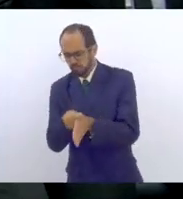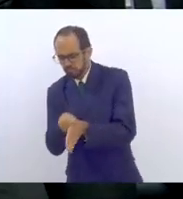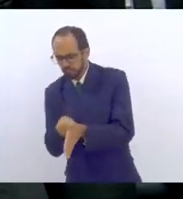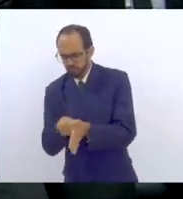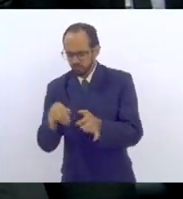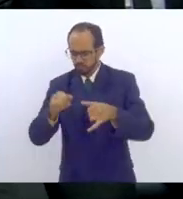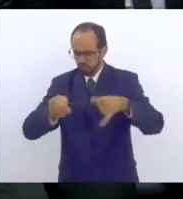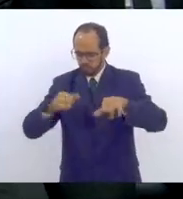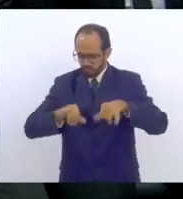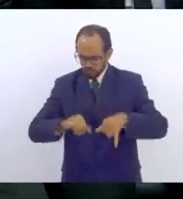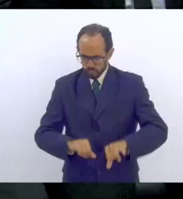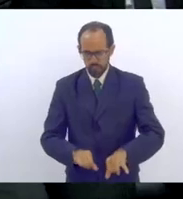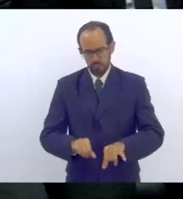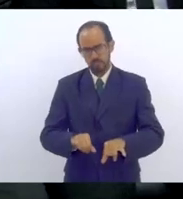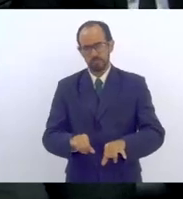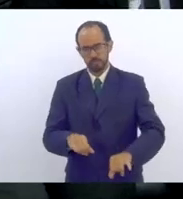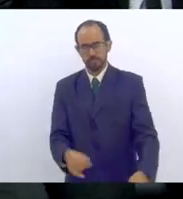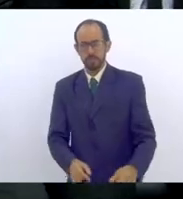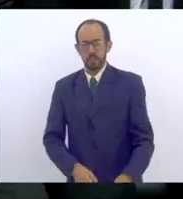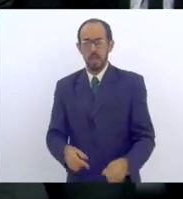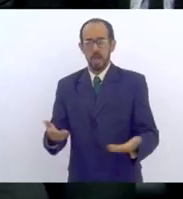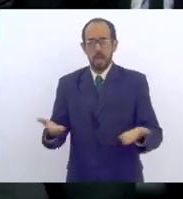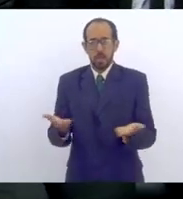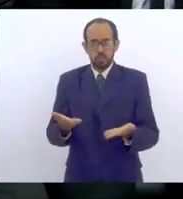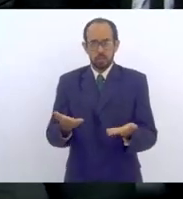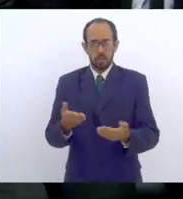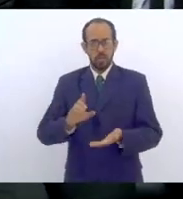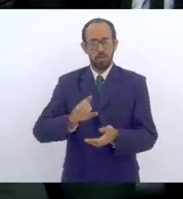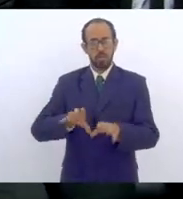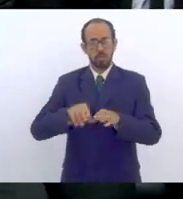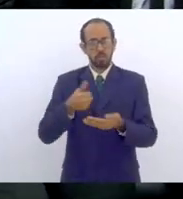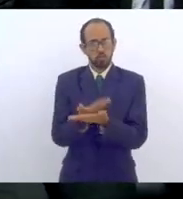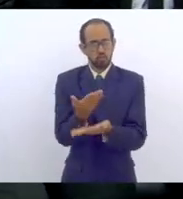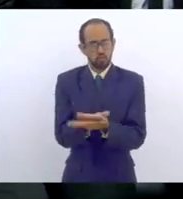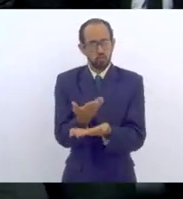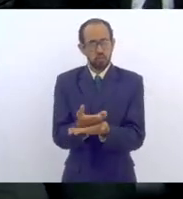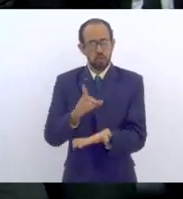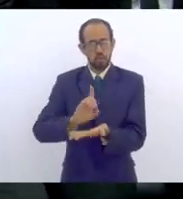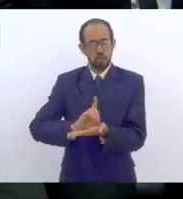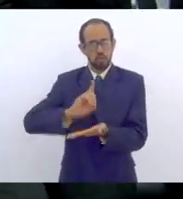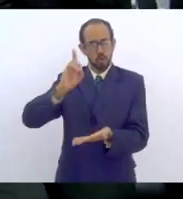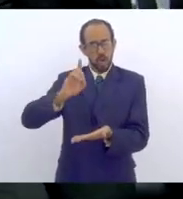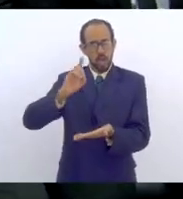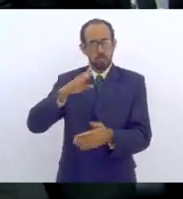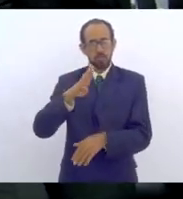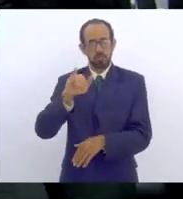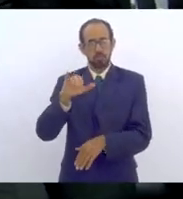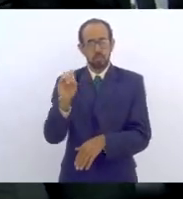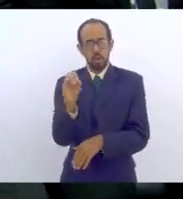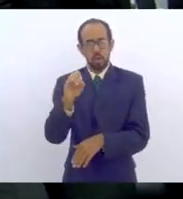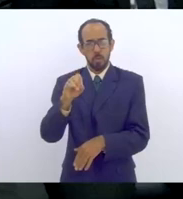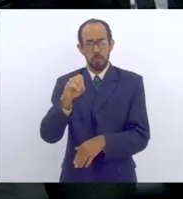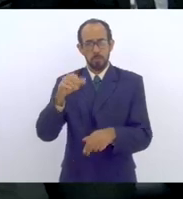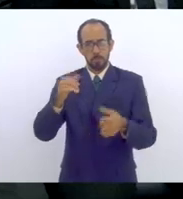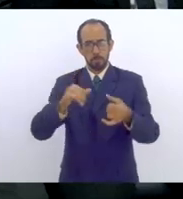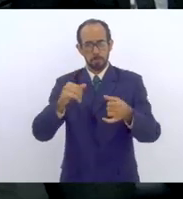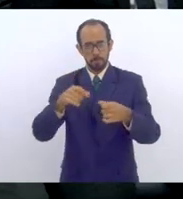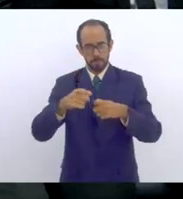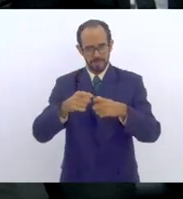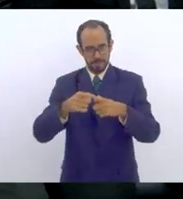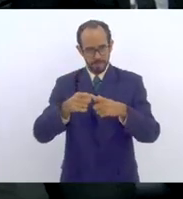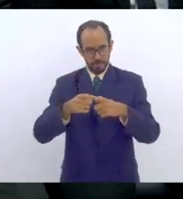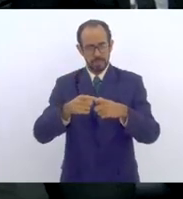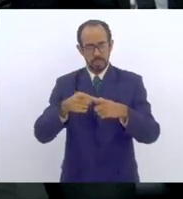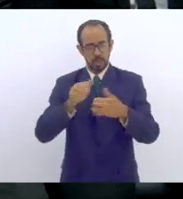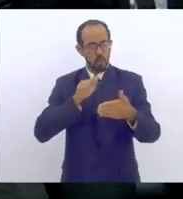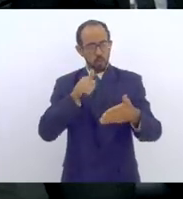Laboratorial atualmente é dobrando em ciências biomética trabalhando como modelagem matemática com foco